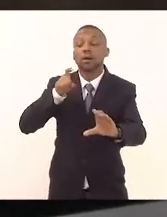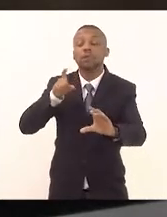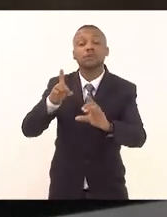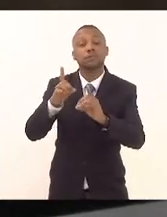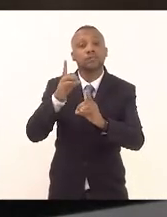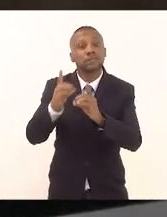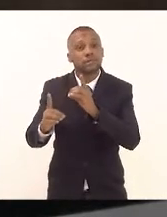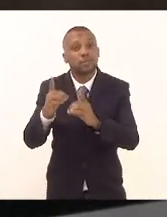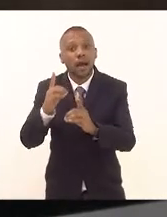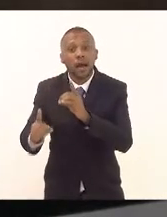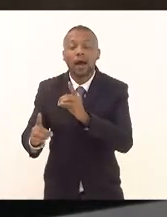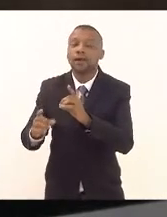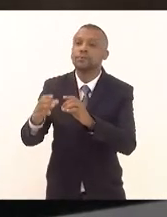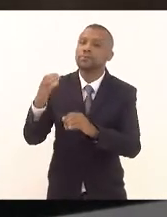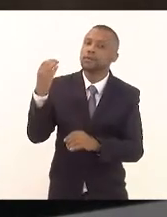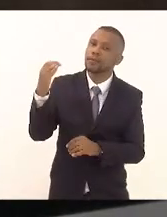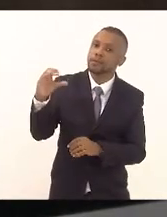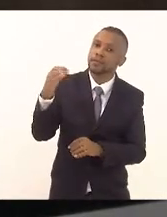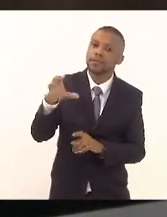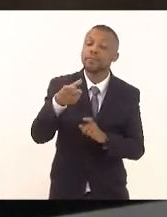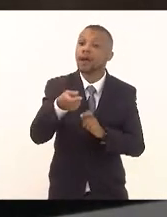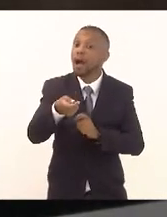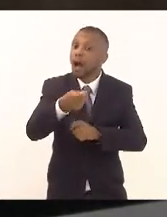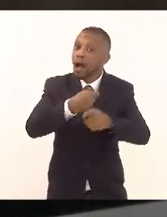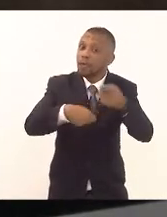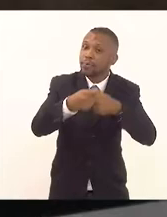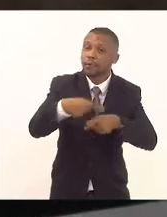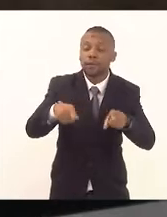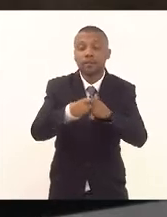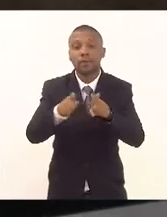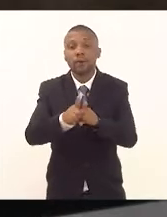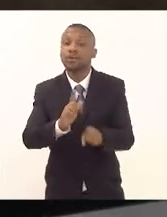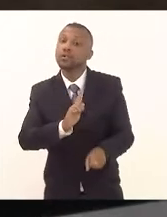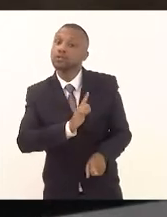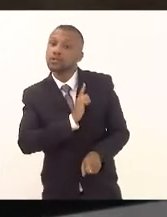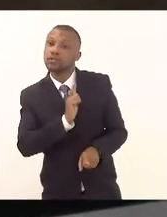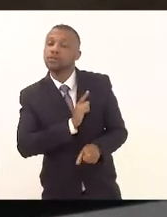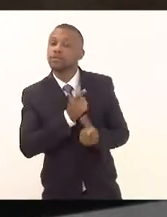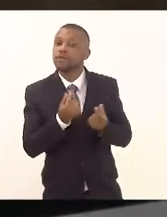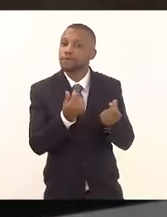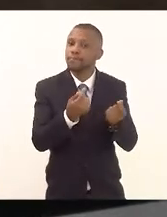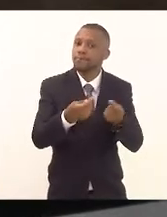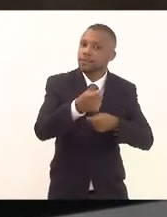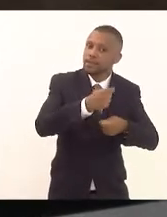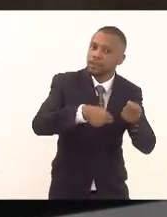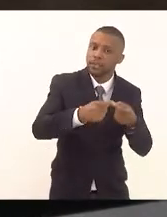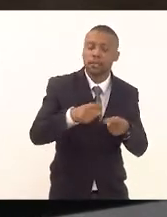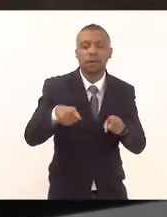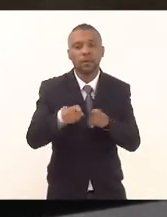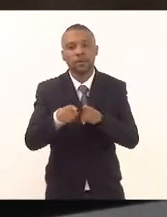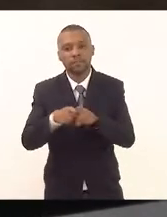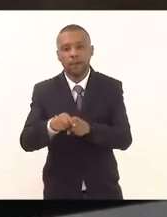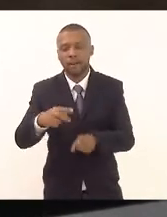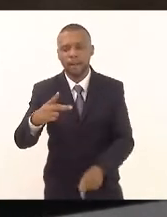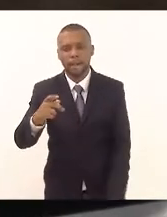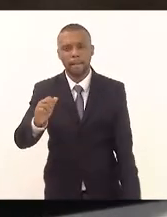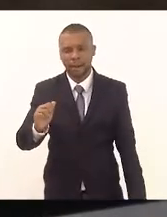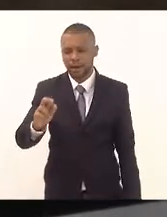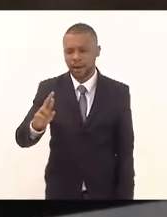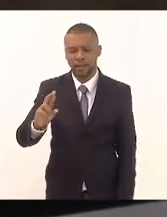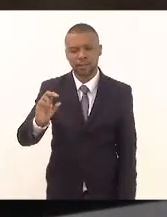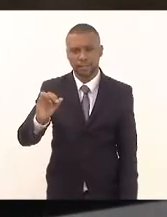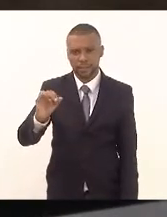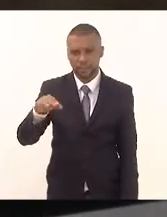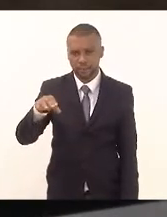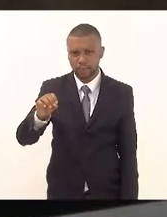didático-científica, administrativa e de gestão financeira e patrimonial, conforme aqui já anteriormente dito pelo deputado